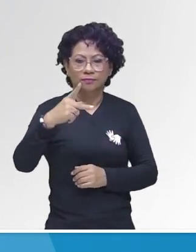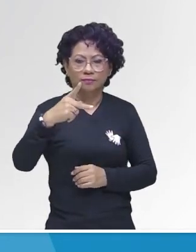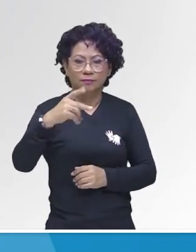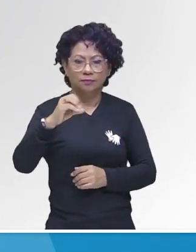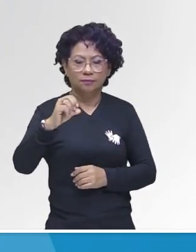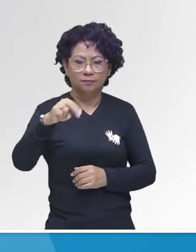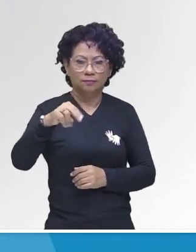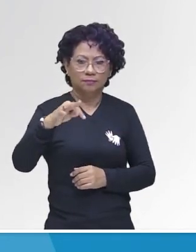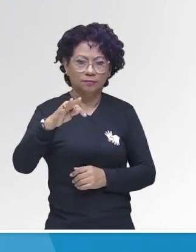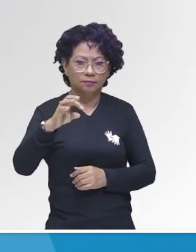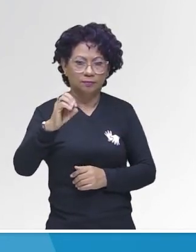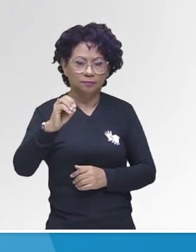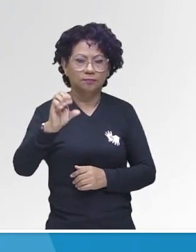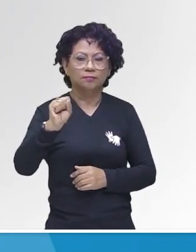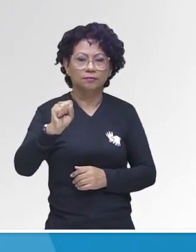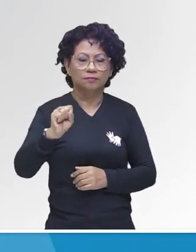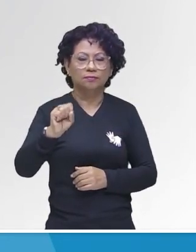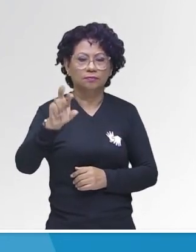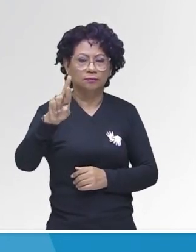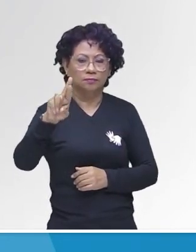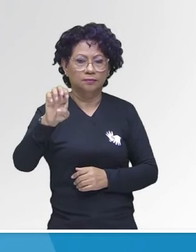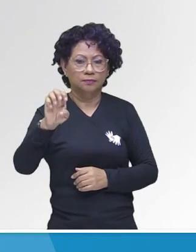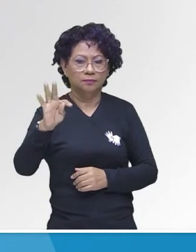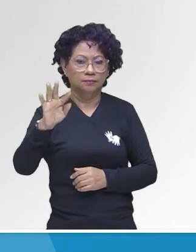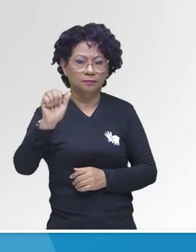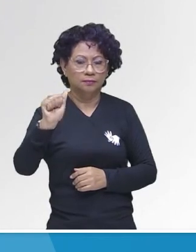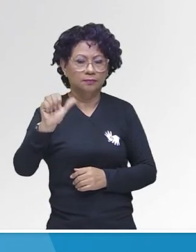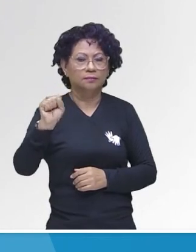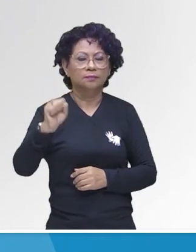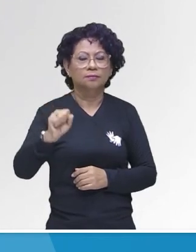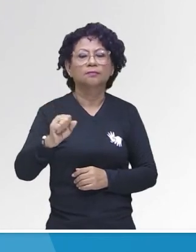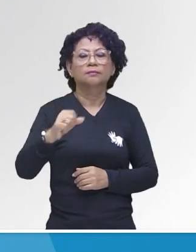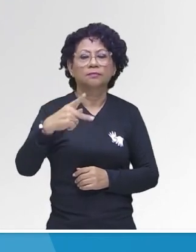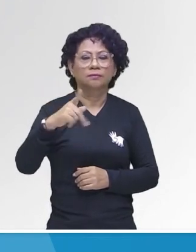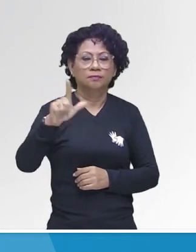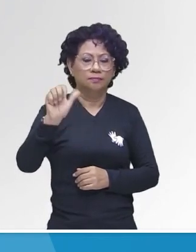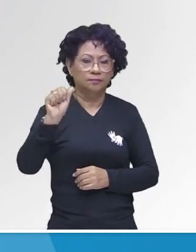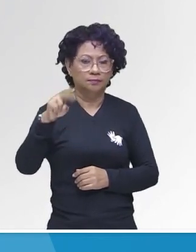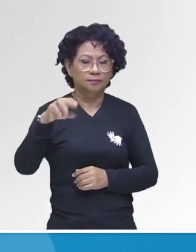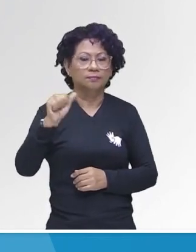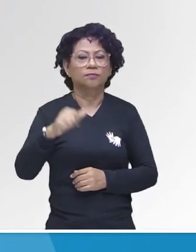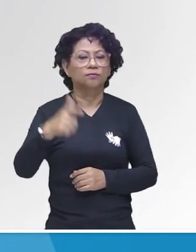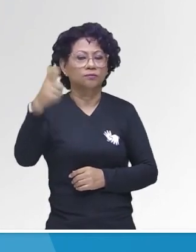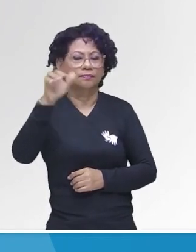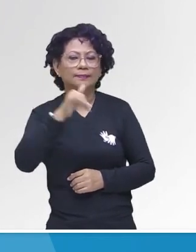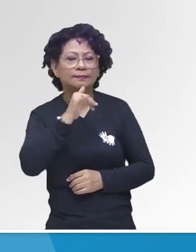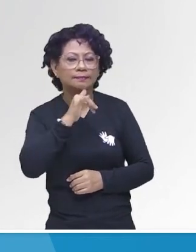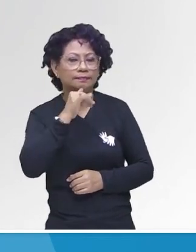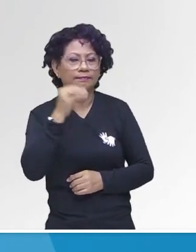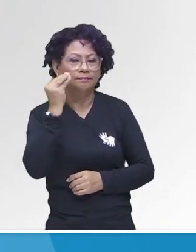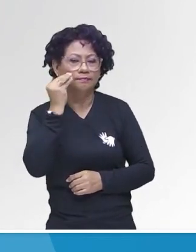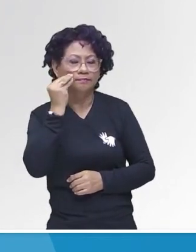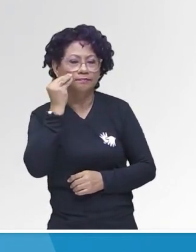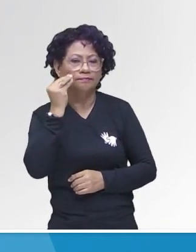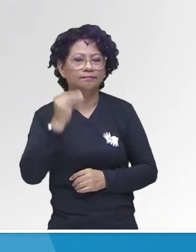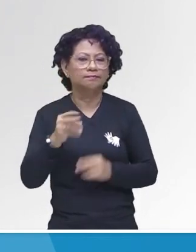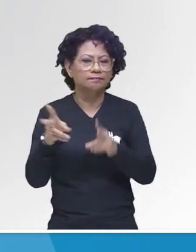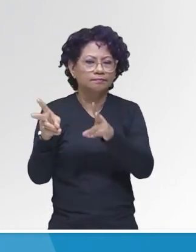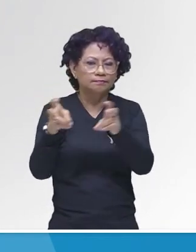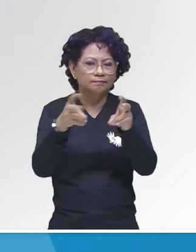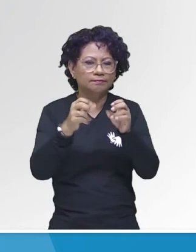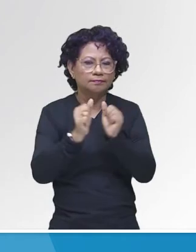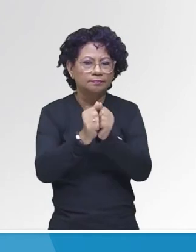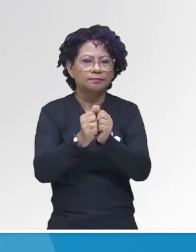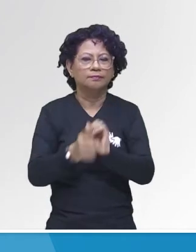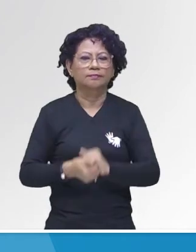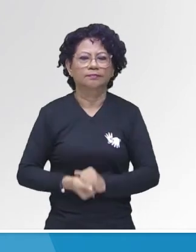planos, e agora a gente está praticando um pouco, tá? Vamos ver então mais um exemplo para a gente analisar juntos essas posições. Acompanhe comigo.